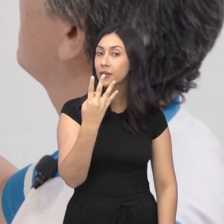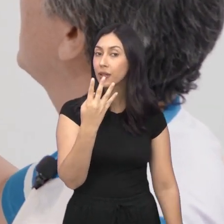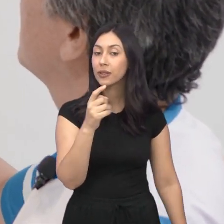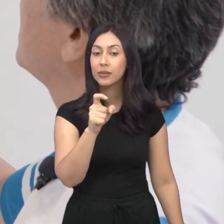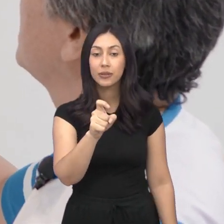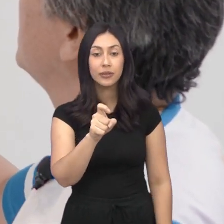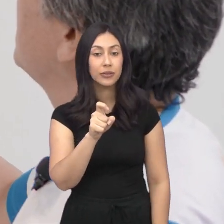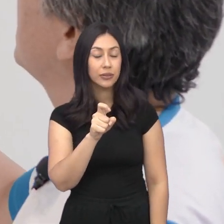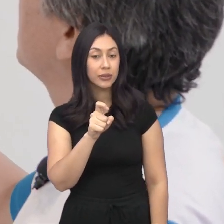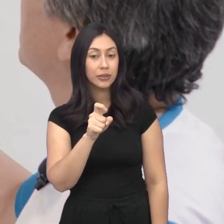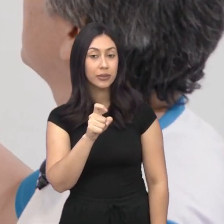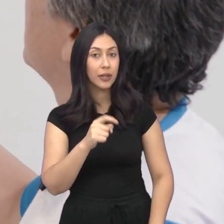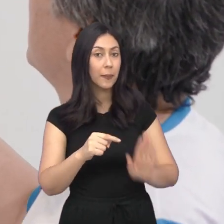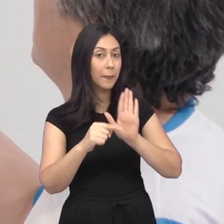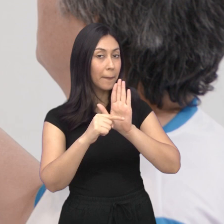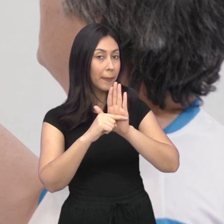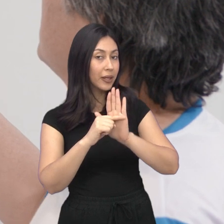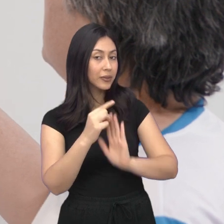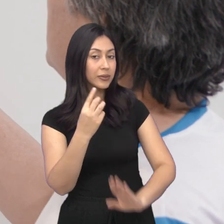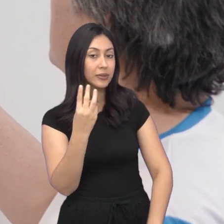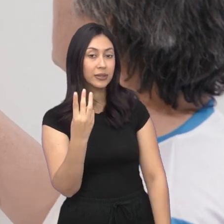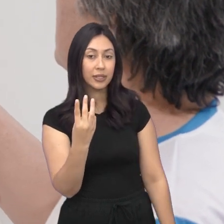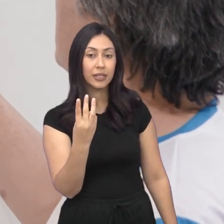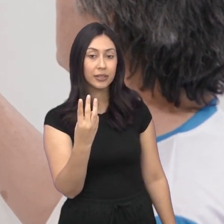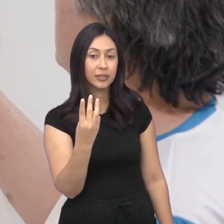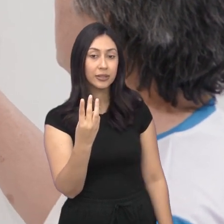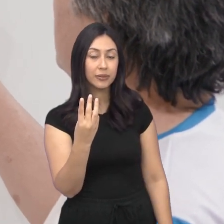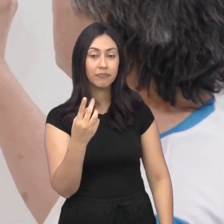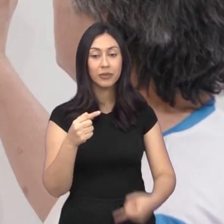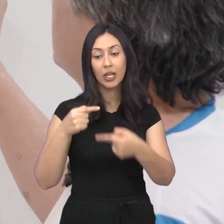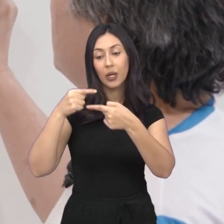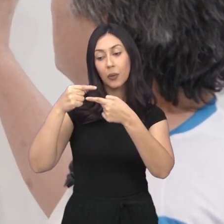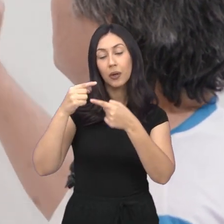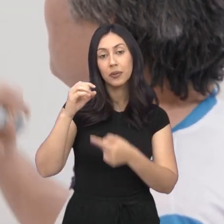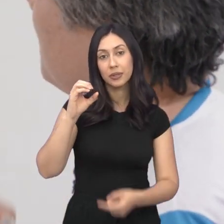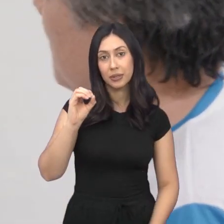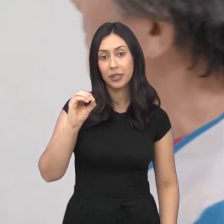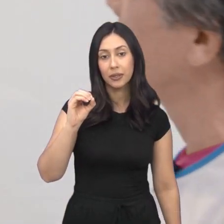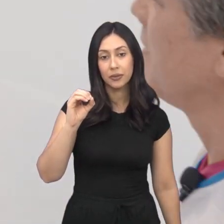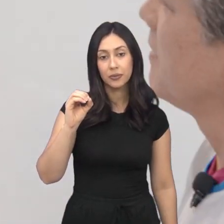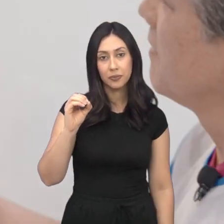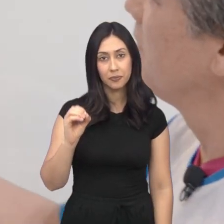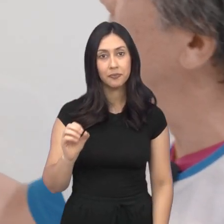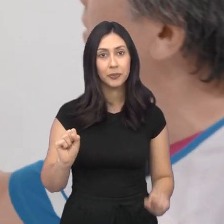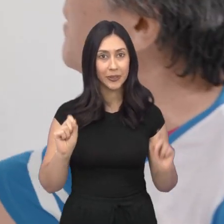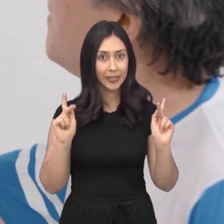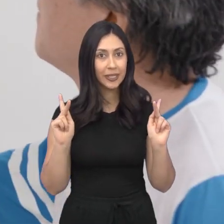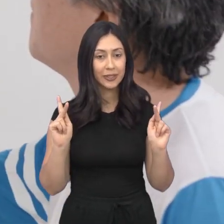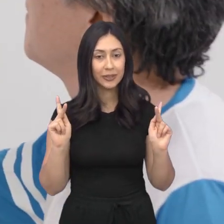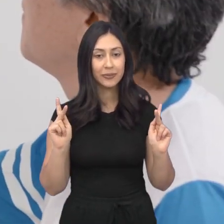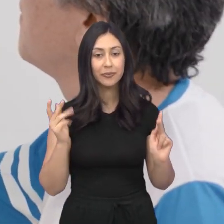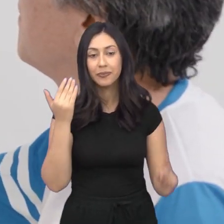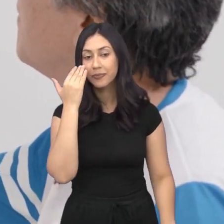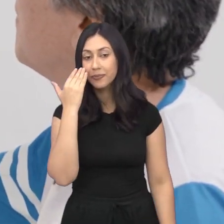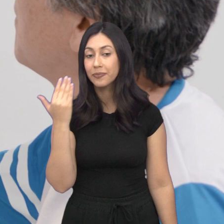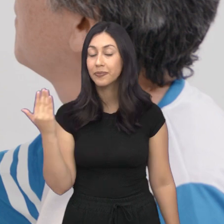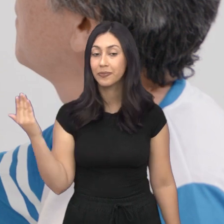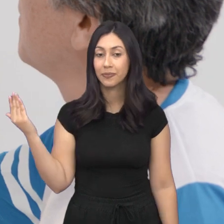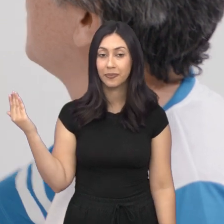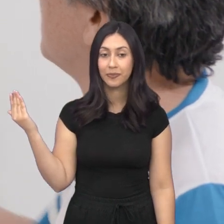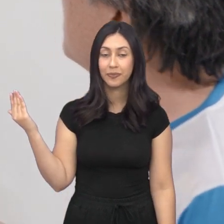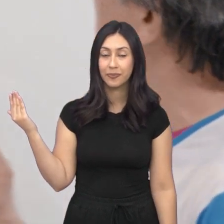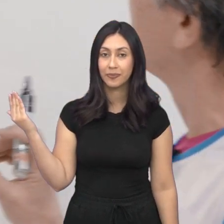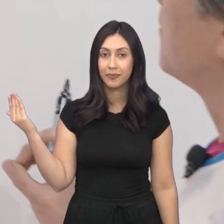mais 4x menos 3 igual a 0. Ok?